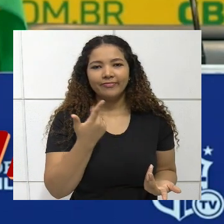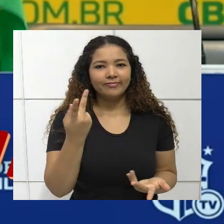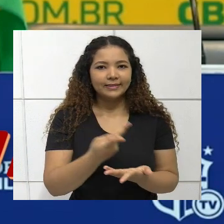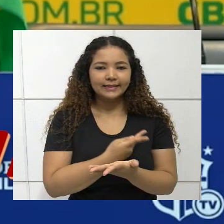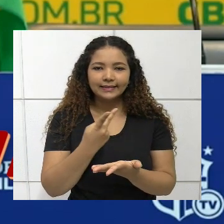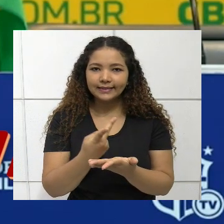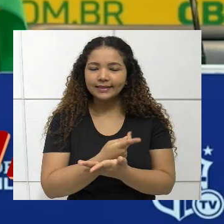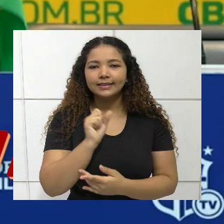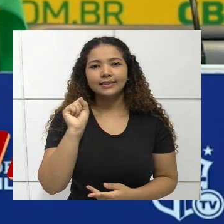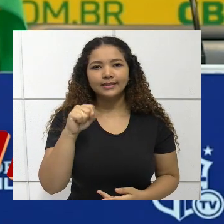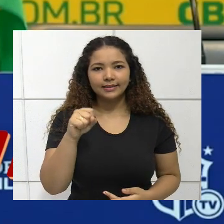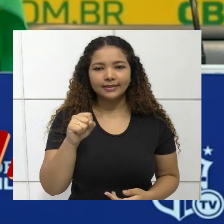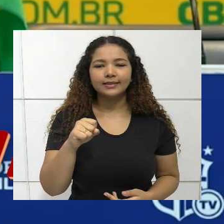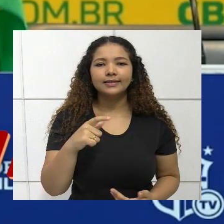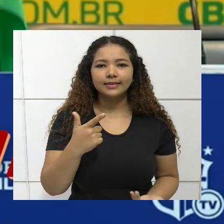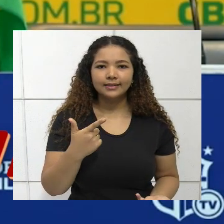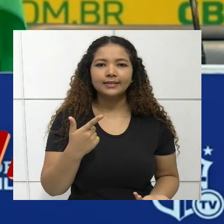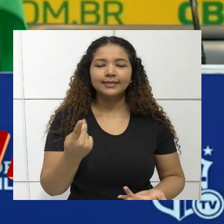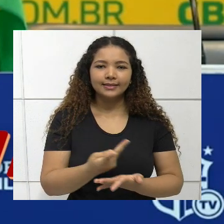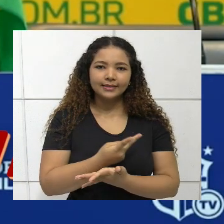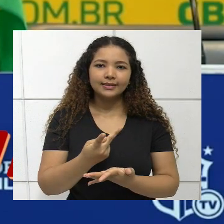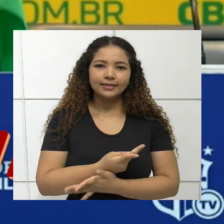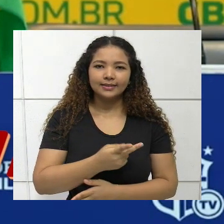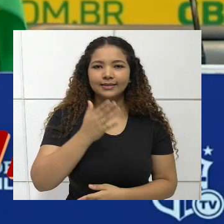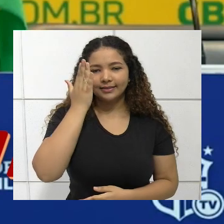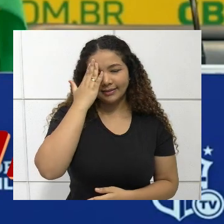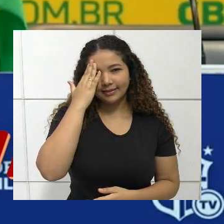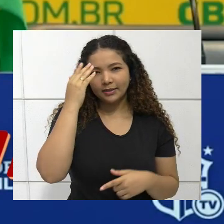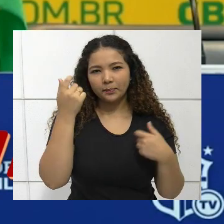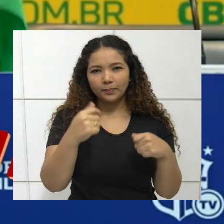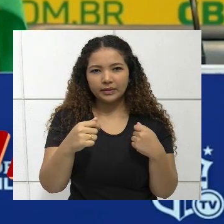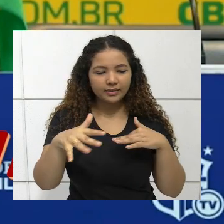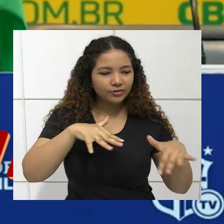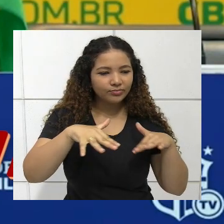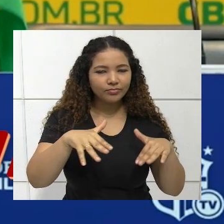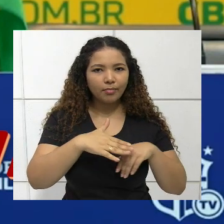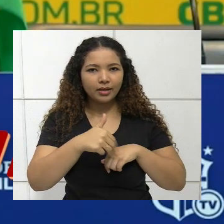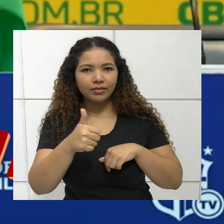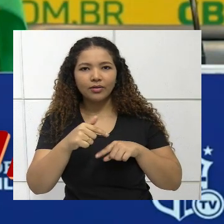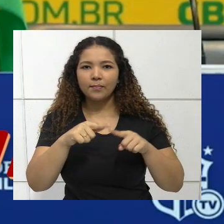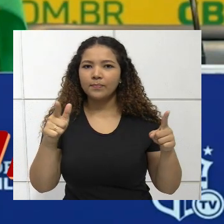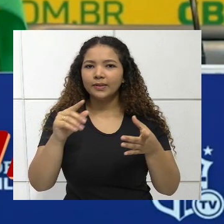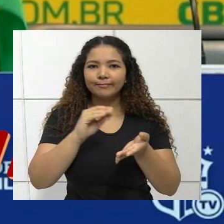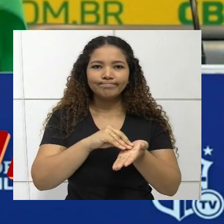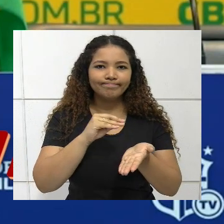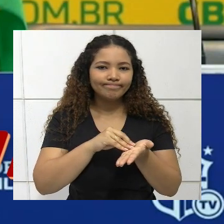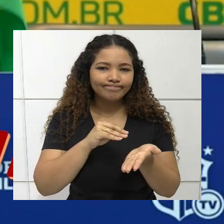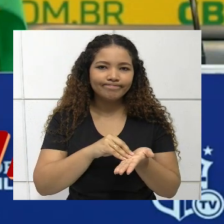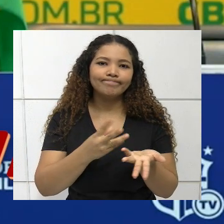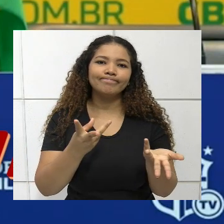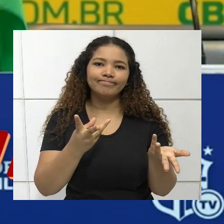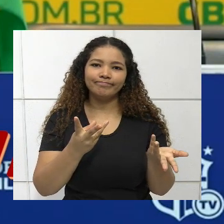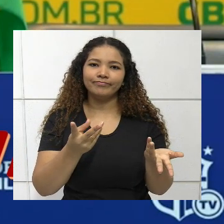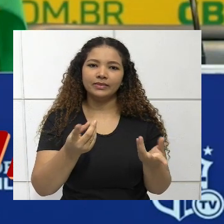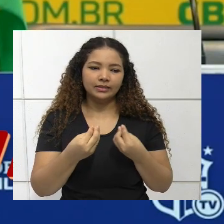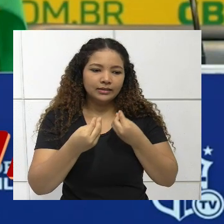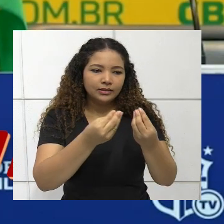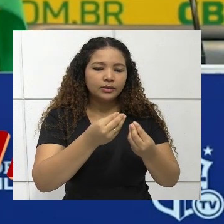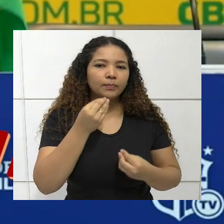ter falhado. A gente podia ter ajustado melhor a marcação e não oferecer a chance do